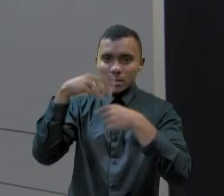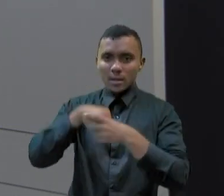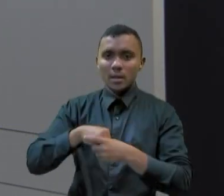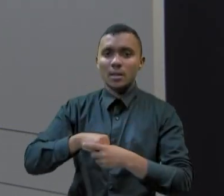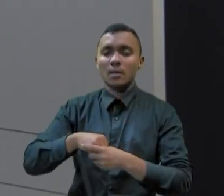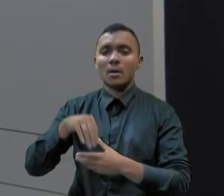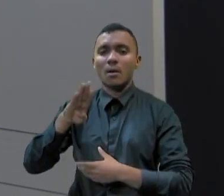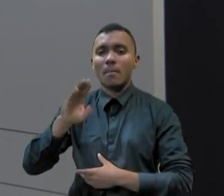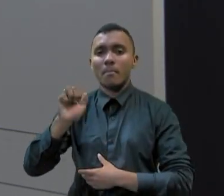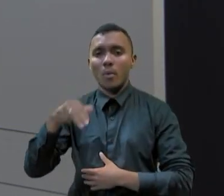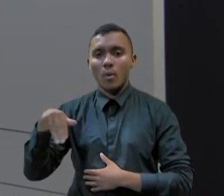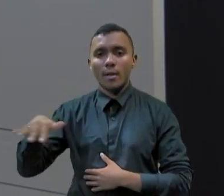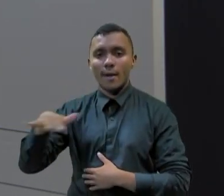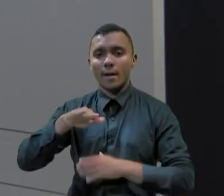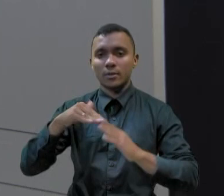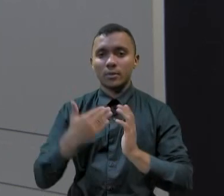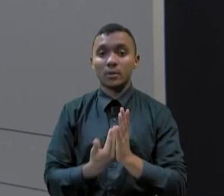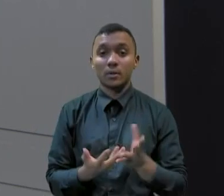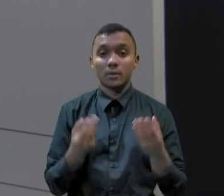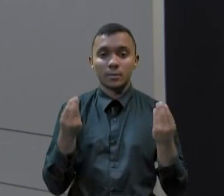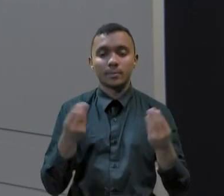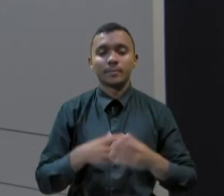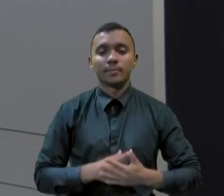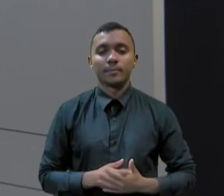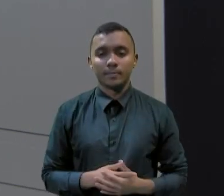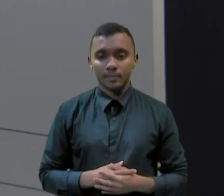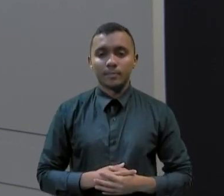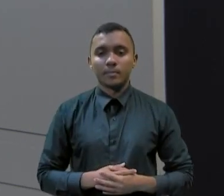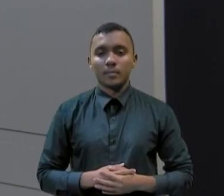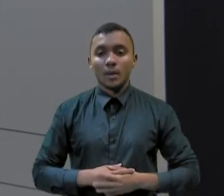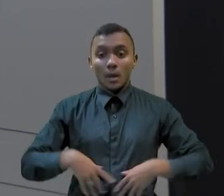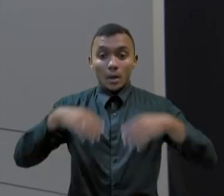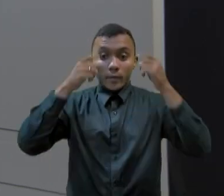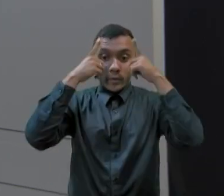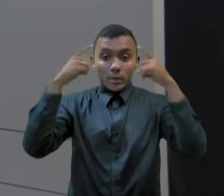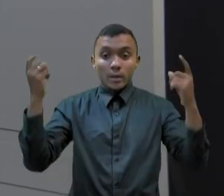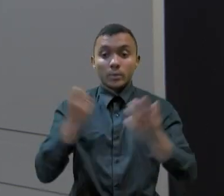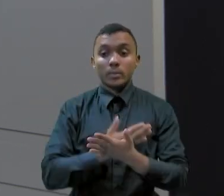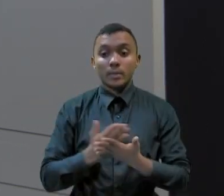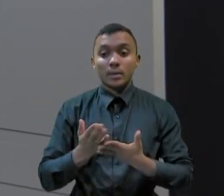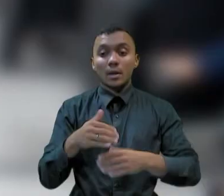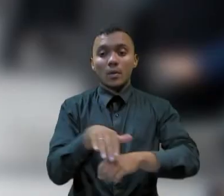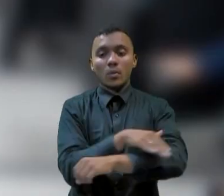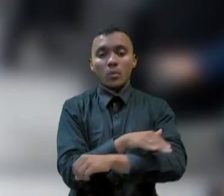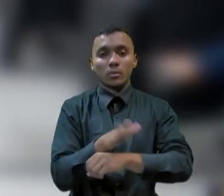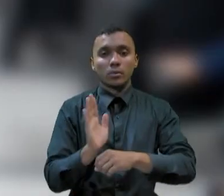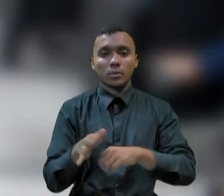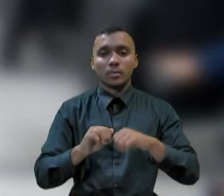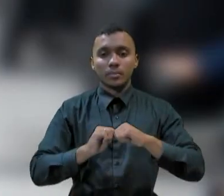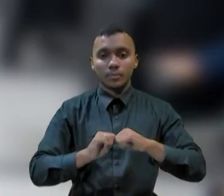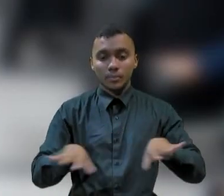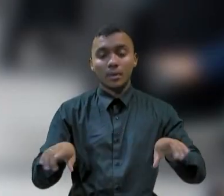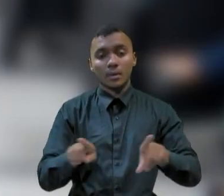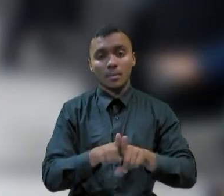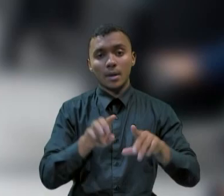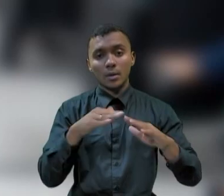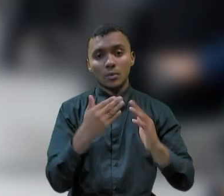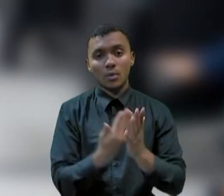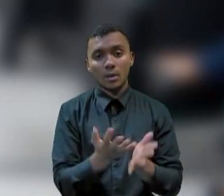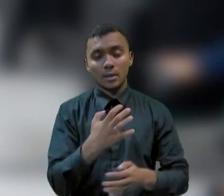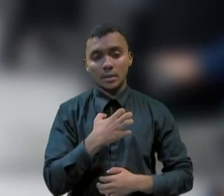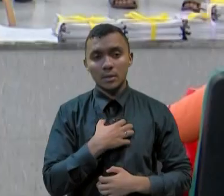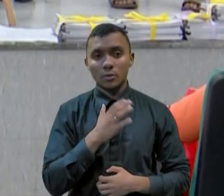escolar. Veja os detalhes. A violência que acontece nas ruas repercute dentro das escolas de